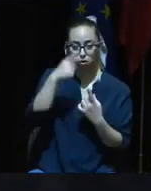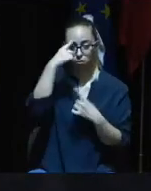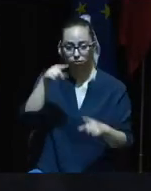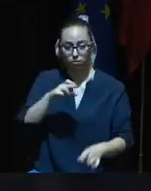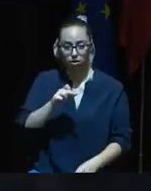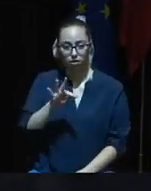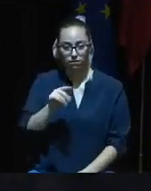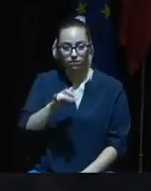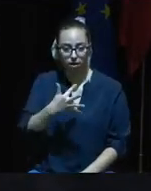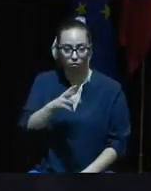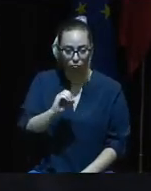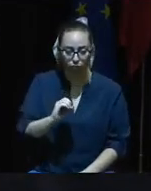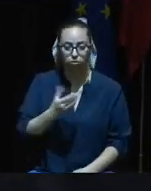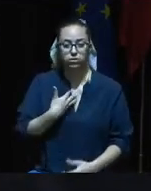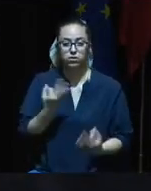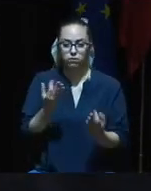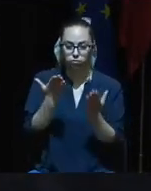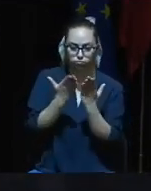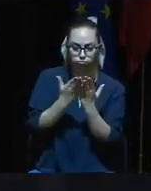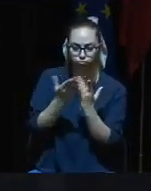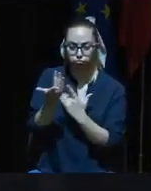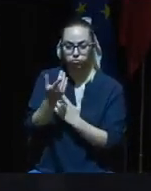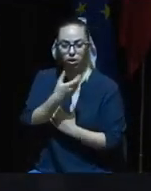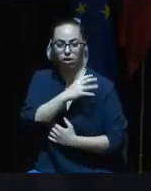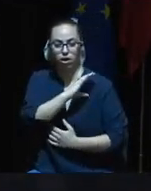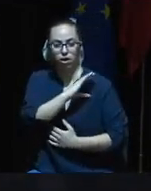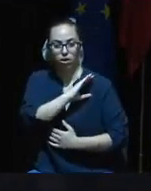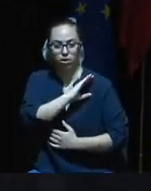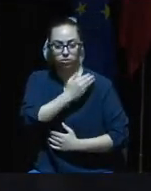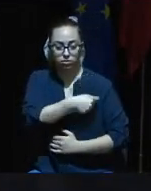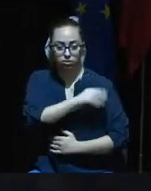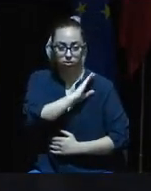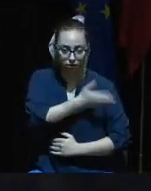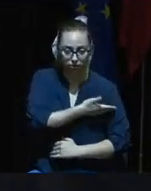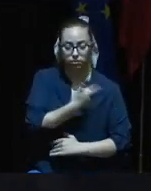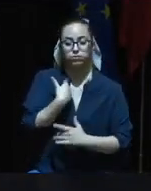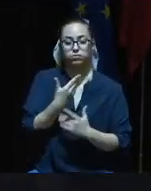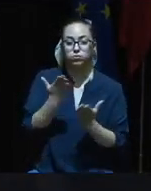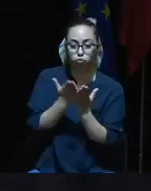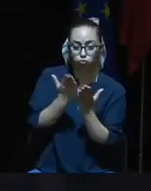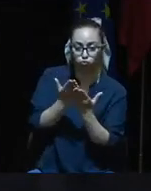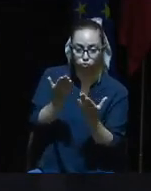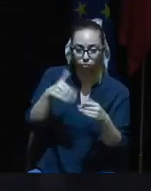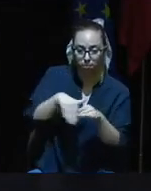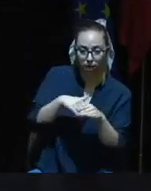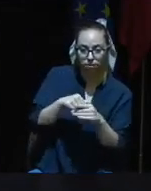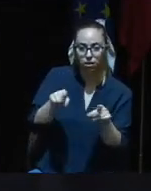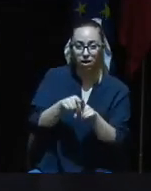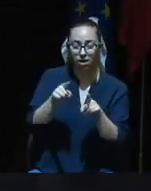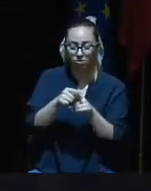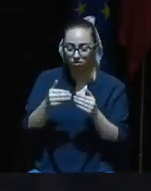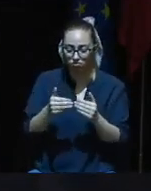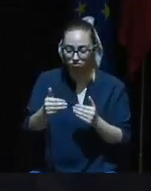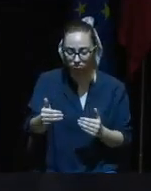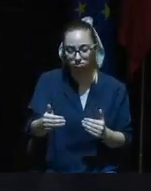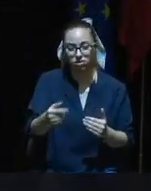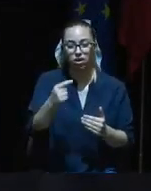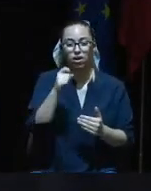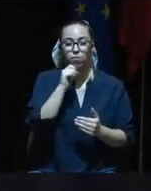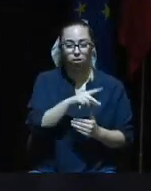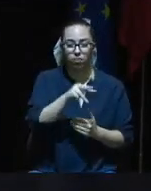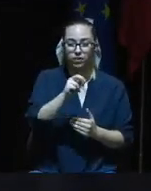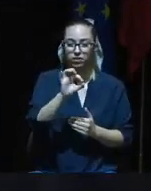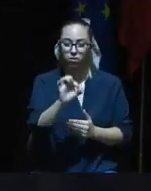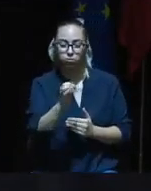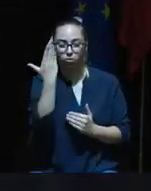Universidade de Aveiro e que participou no estudo regime ondas de calor na área metropolitana de Lisboa avisou que a Médio prazo teremos 38